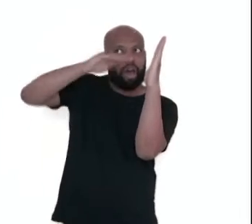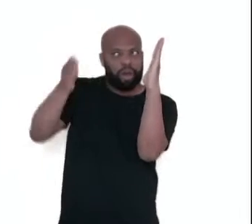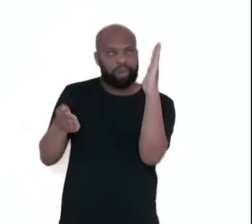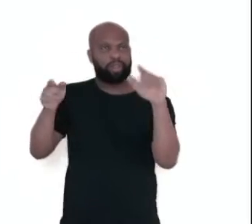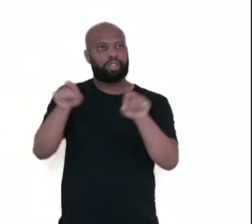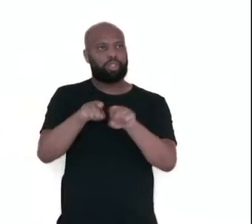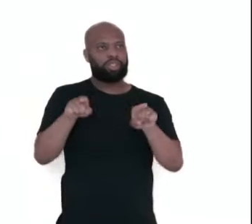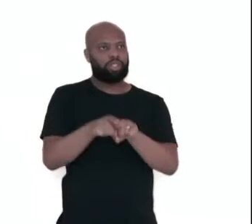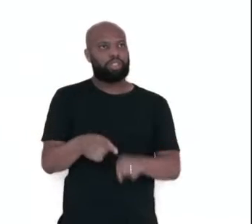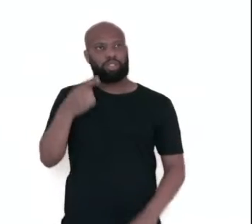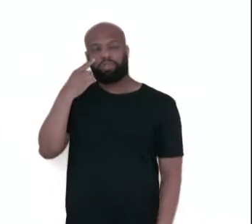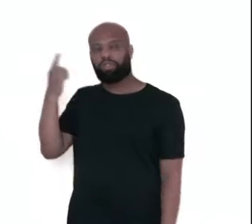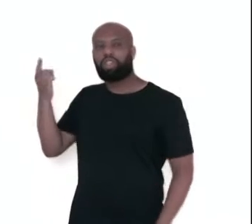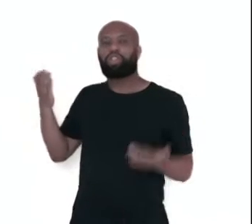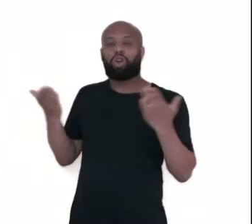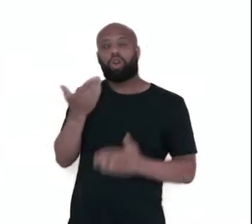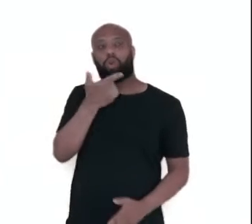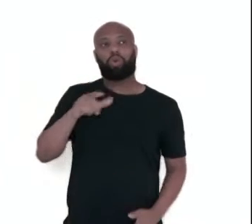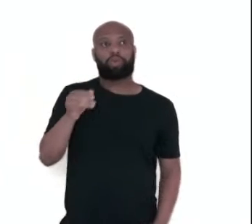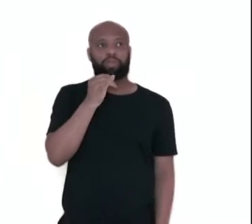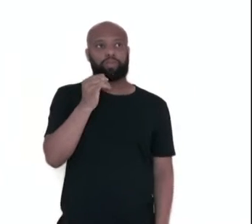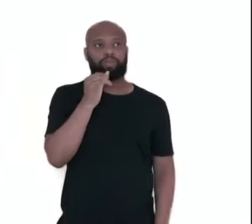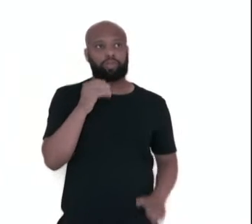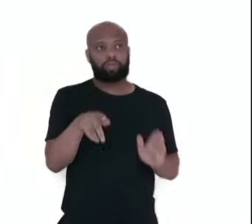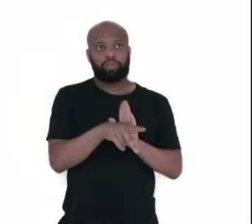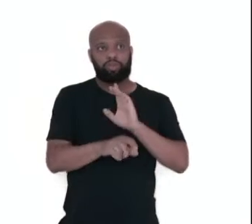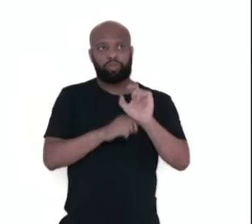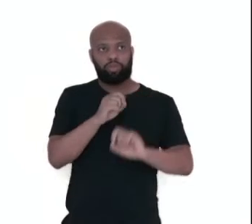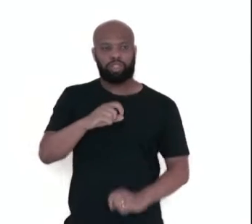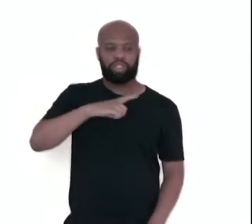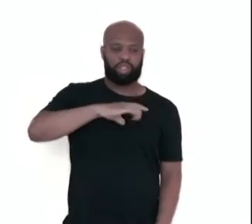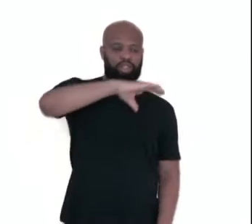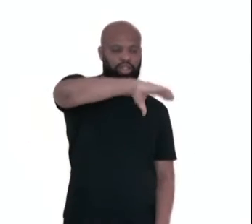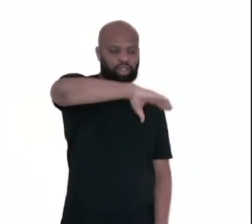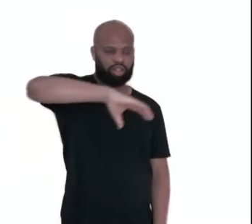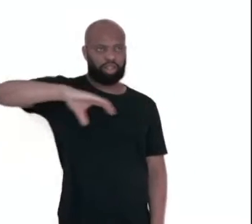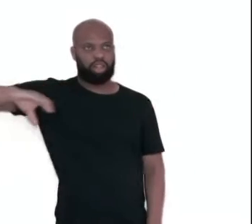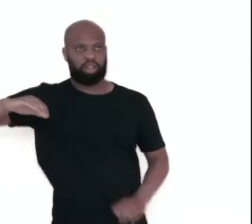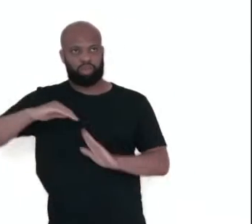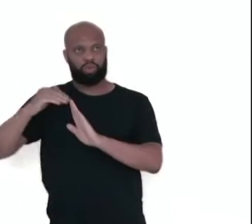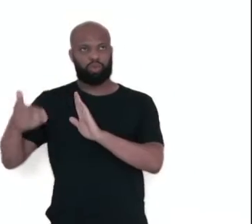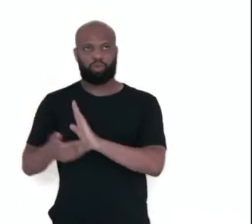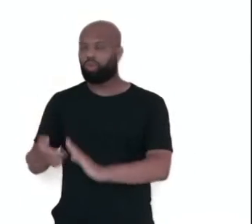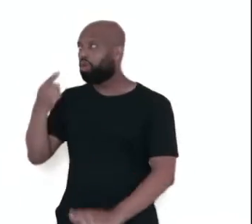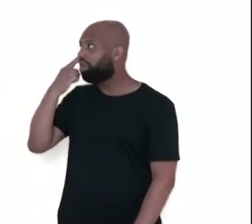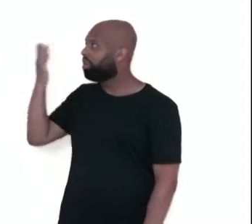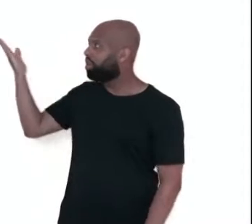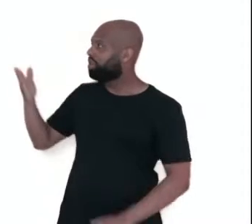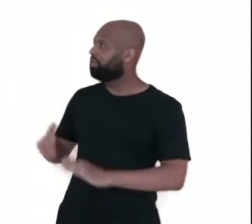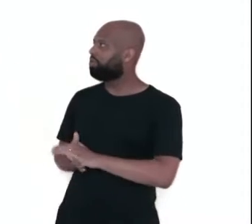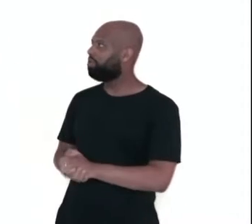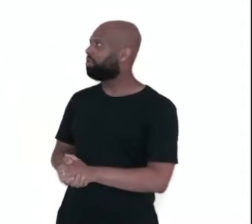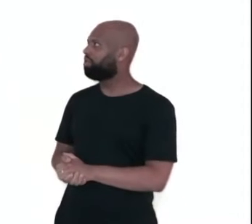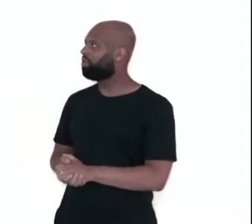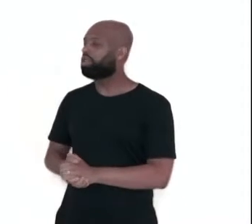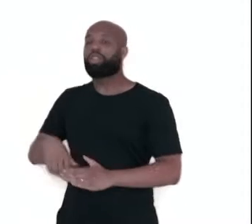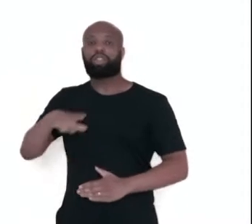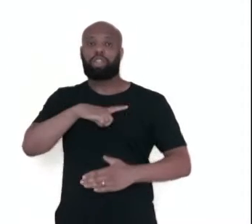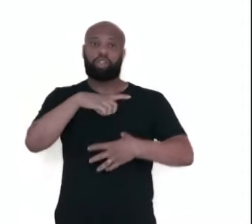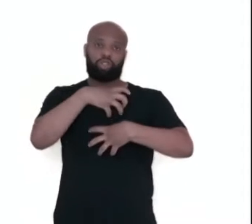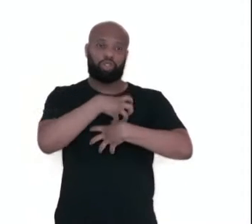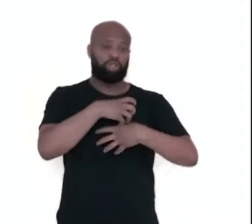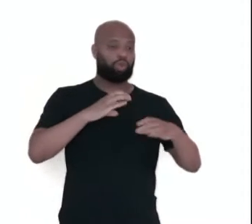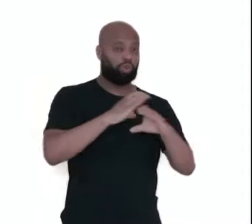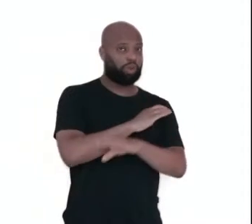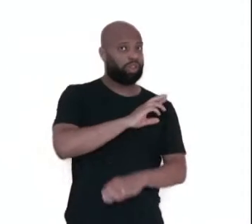dois lugares, virada, voltada para baixo. Essa aqui que é completa, também, ó, não